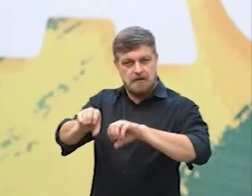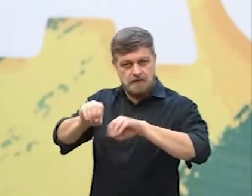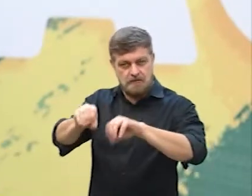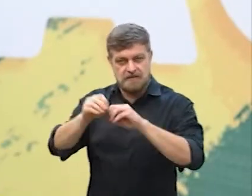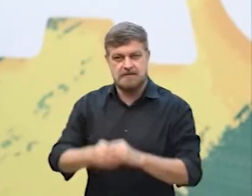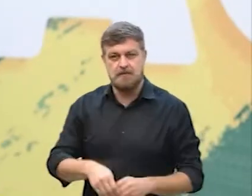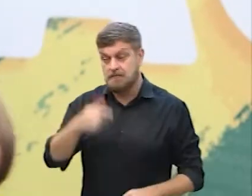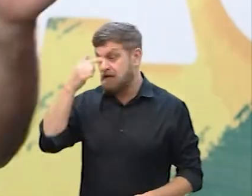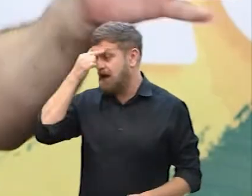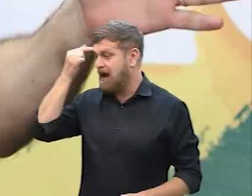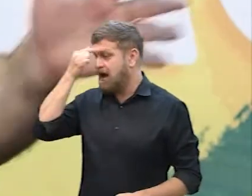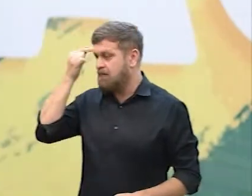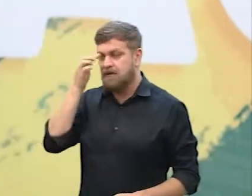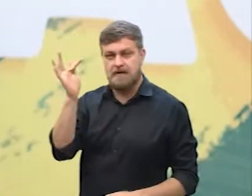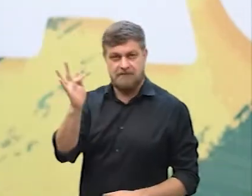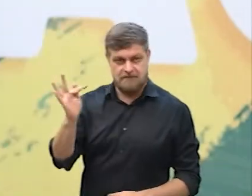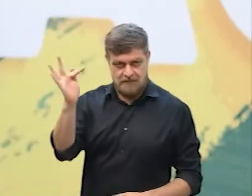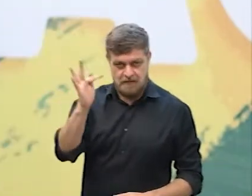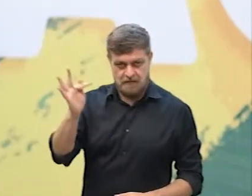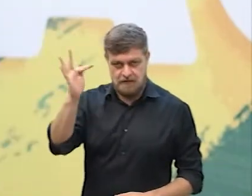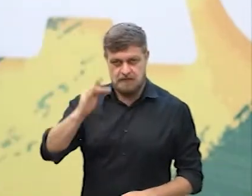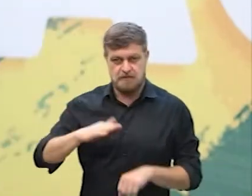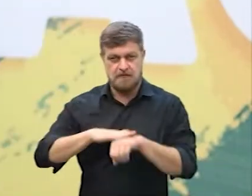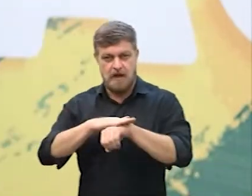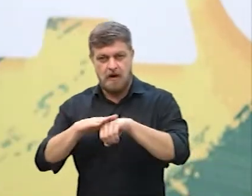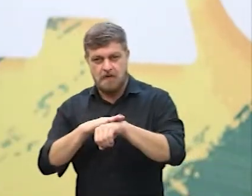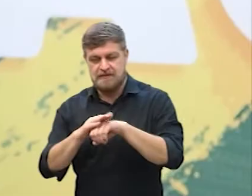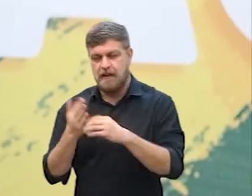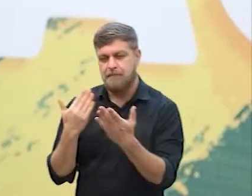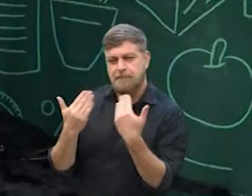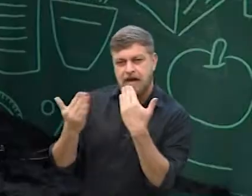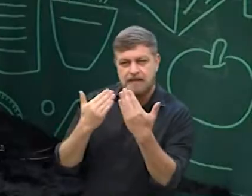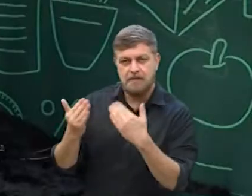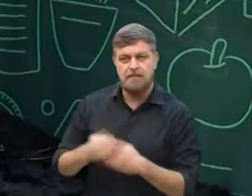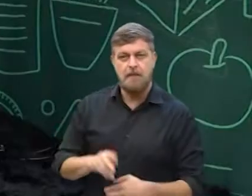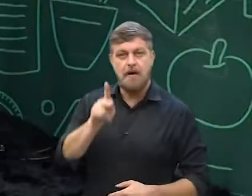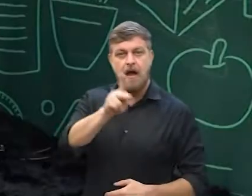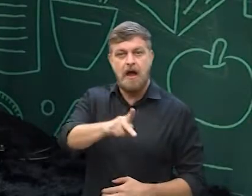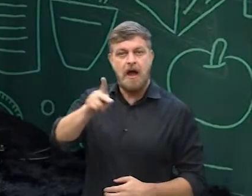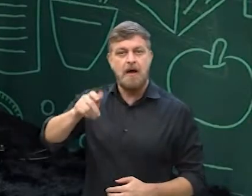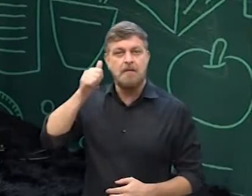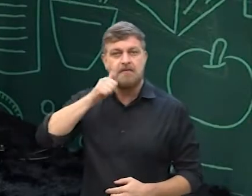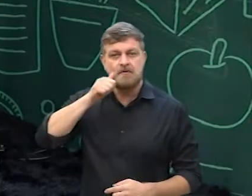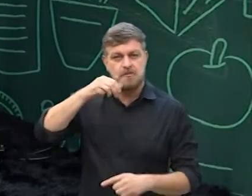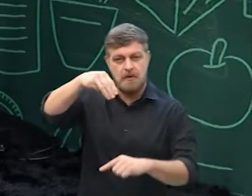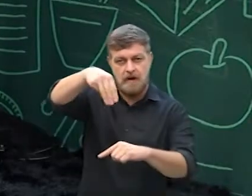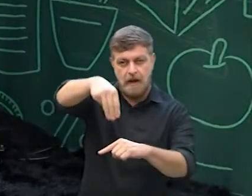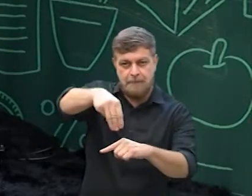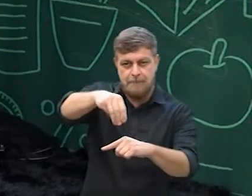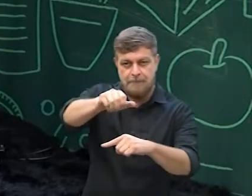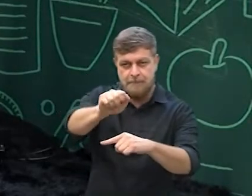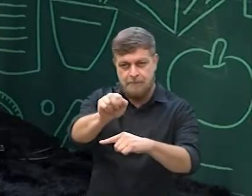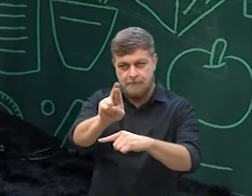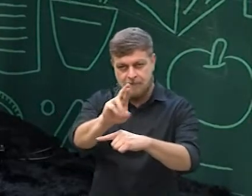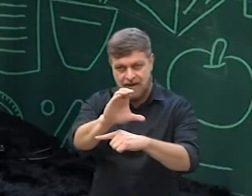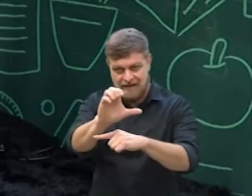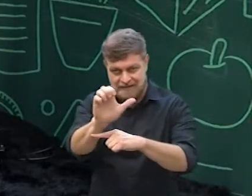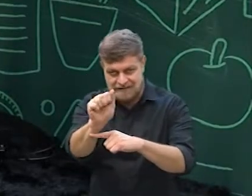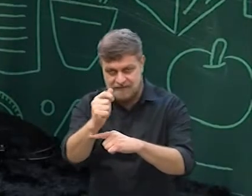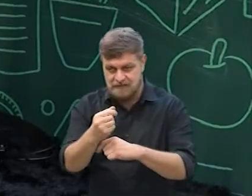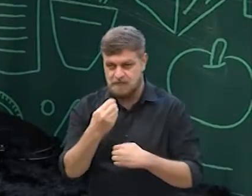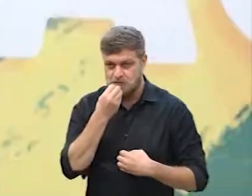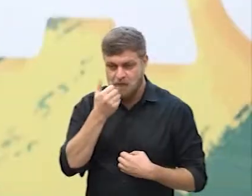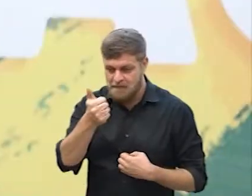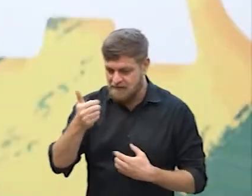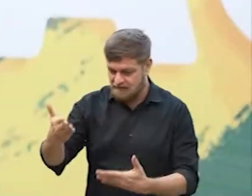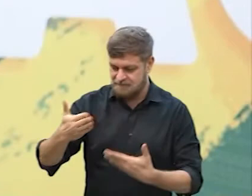ensino superior. Por isso, a gente vai bater um papo com a professora Márcia Malavasi, que está conosco. Tudo bem? Prazer em tê-la